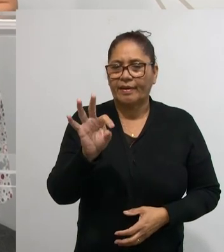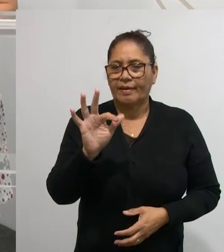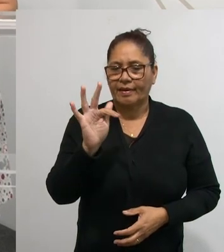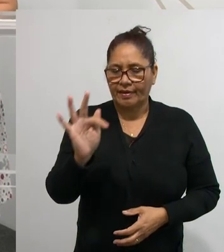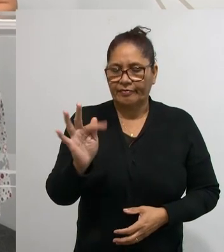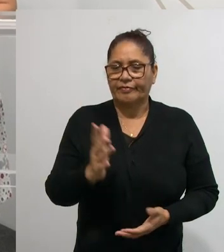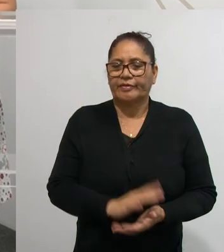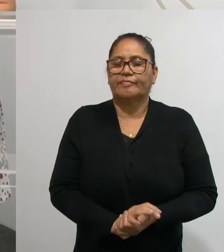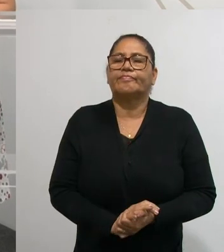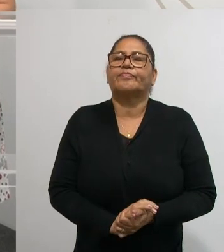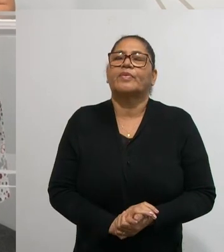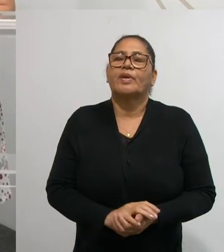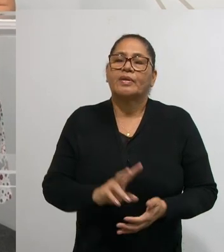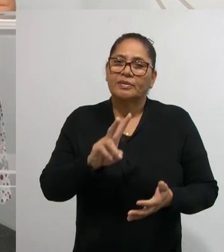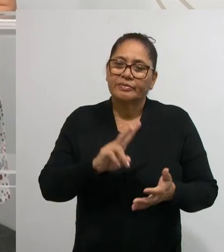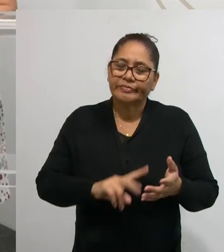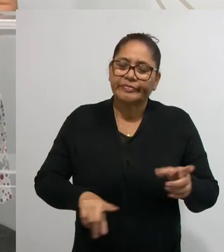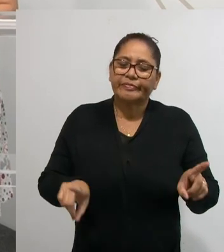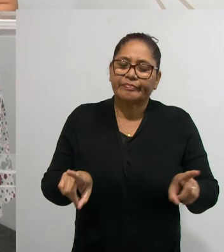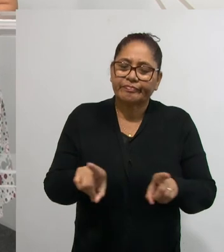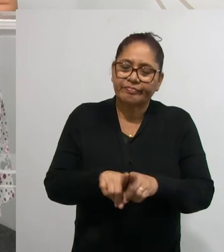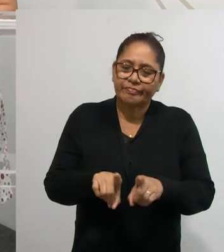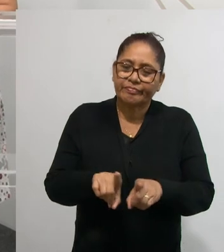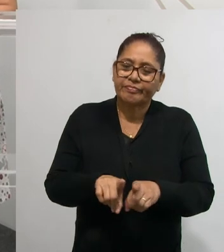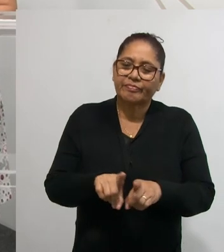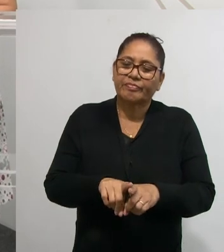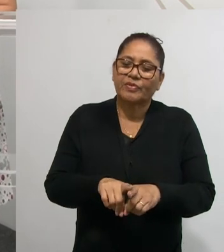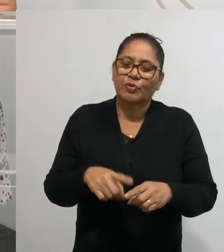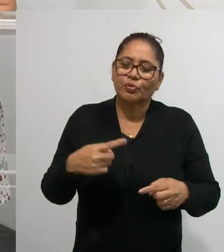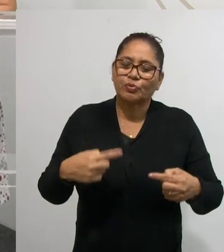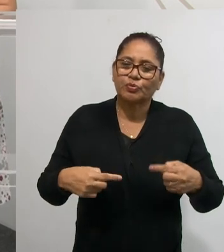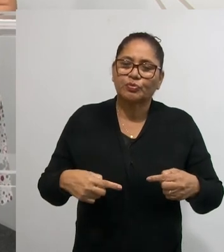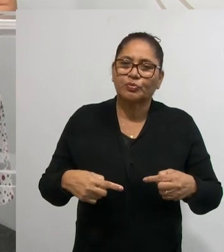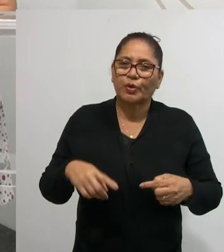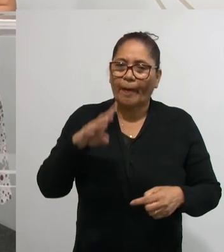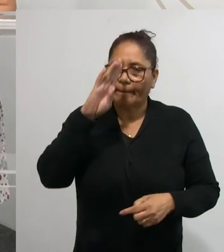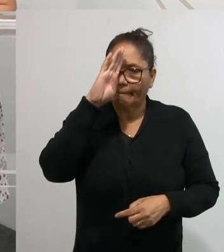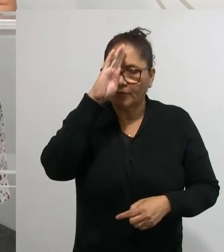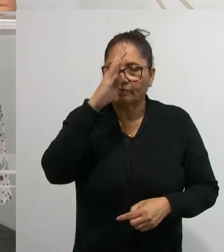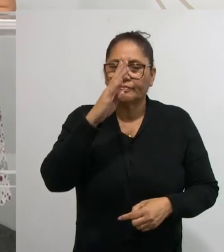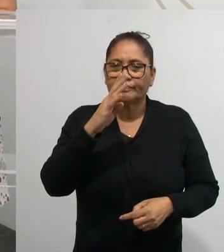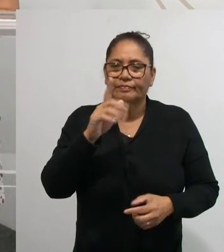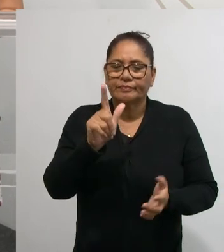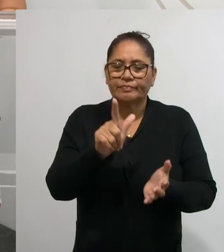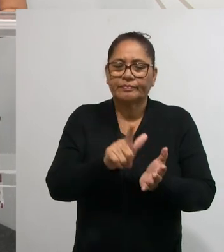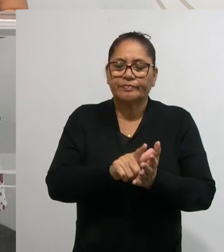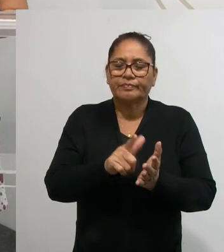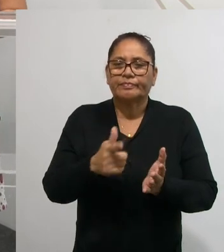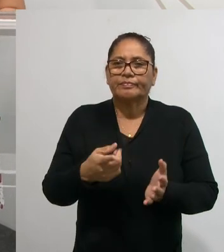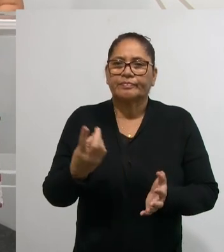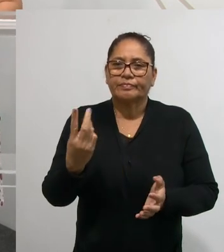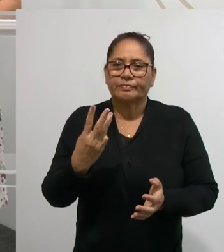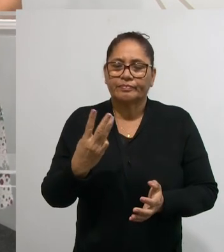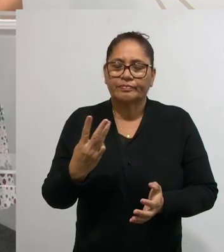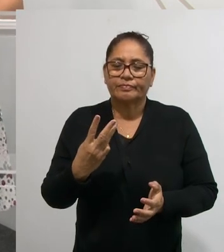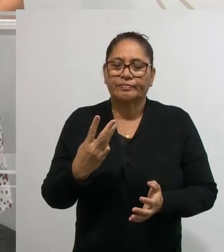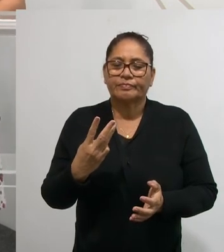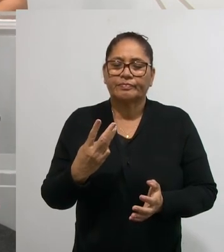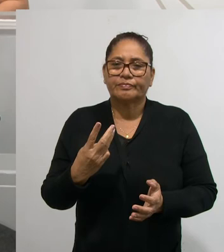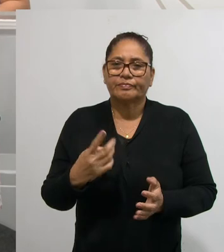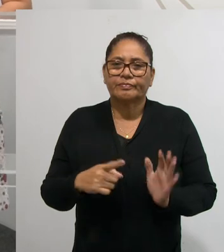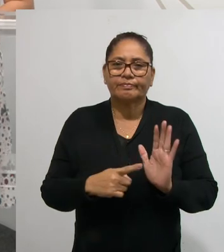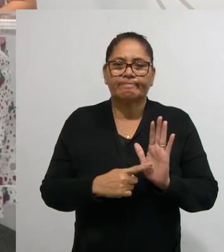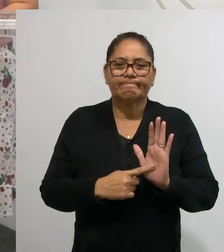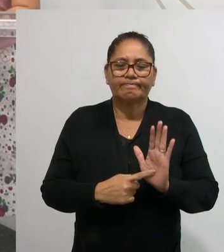eletrônica do sistema também mais acesso a outros materiais mas os principais livros são esses três que